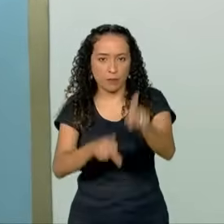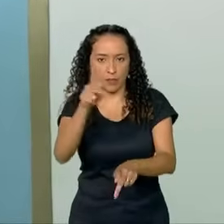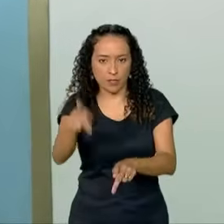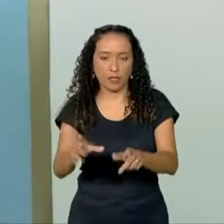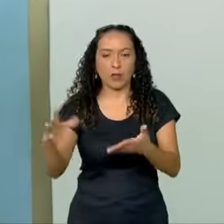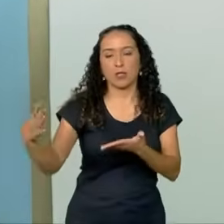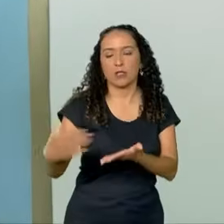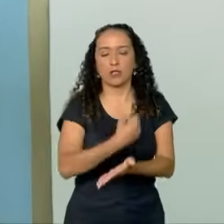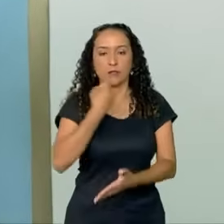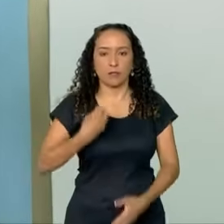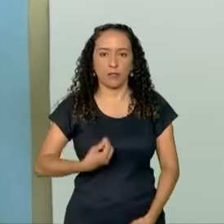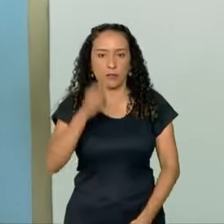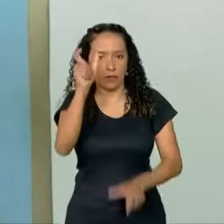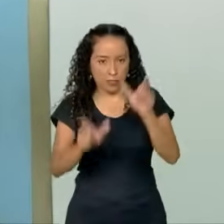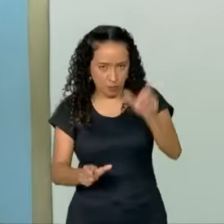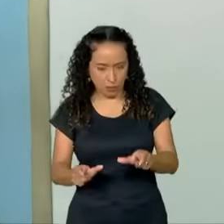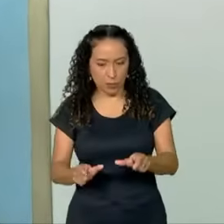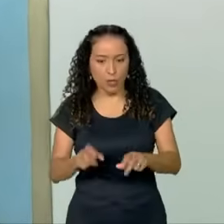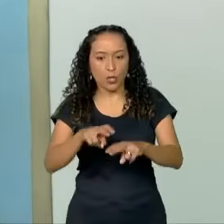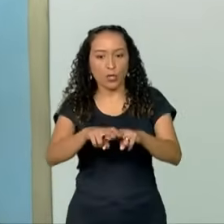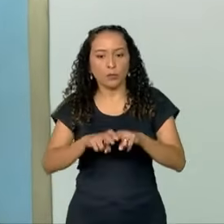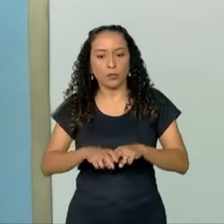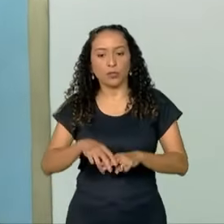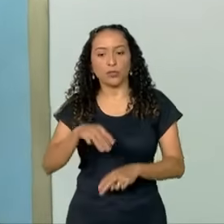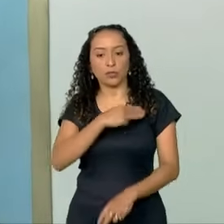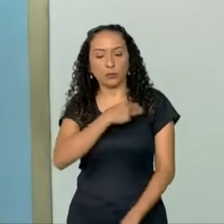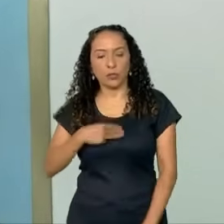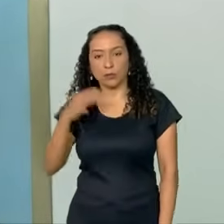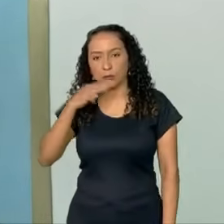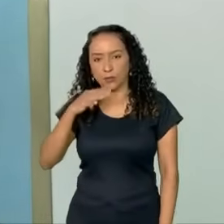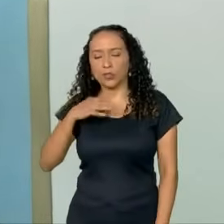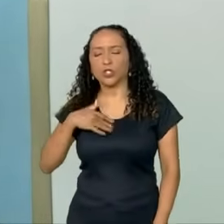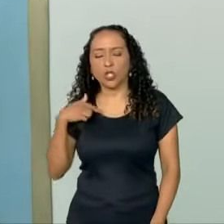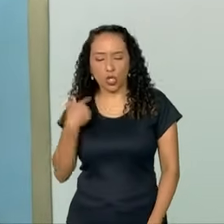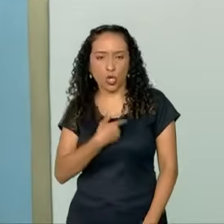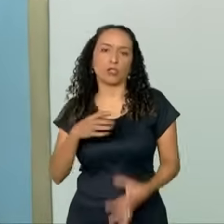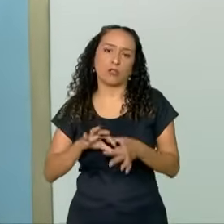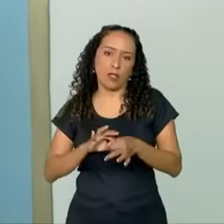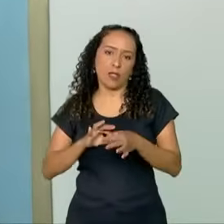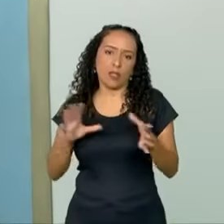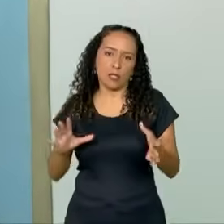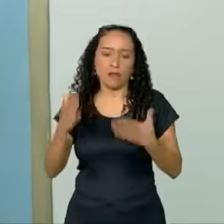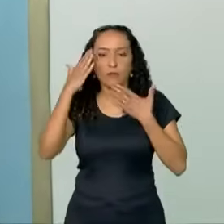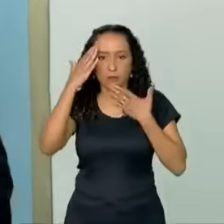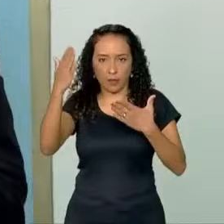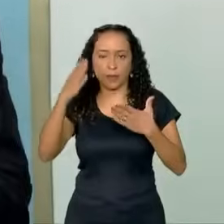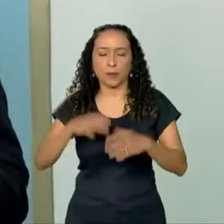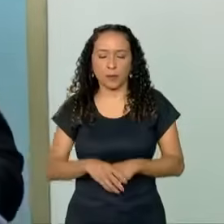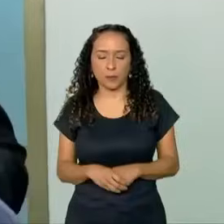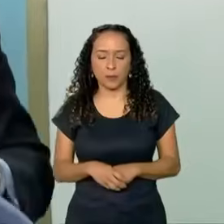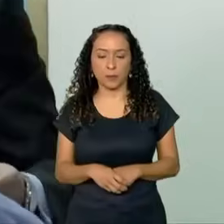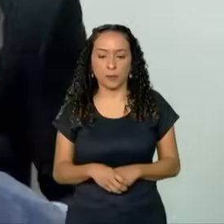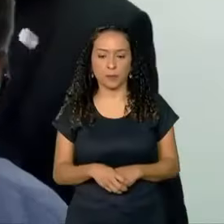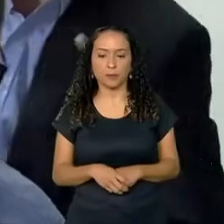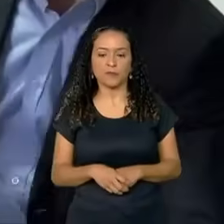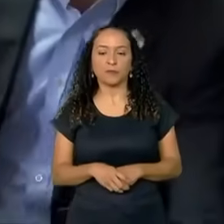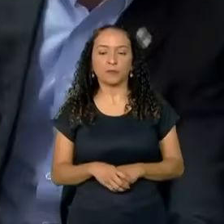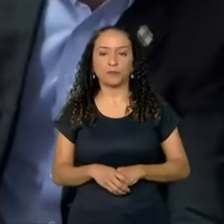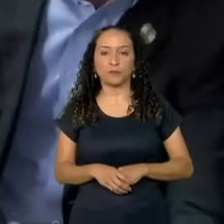e o salvamento das pessoas. Por isso, ministro Pimenta, estamos à disposição e muito obrigado.